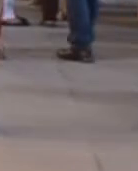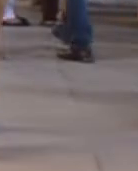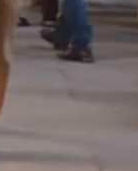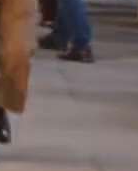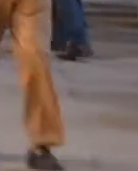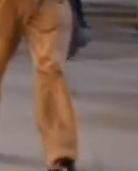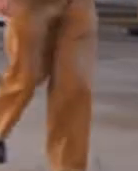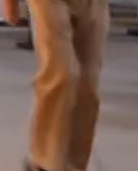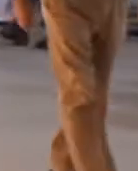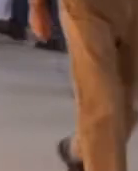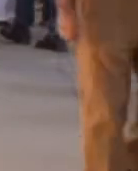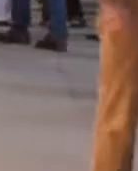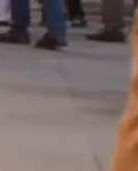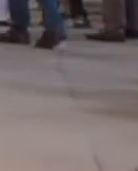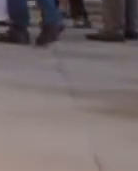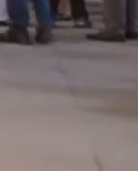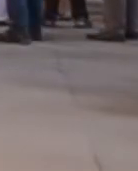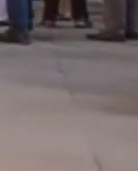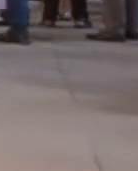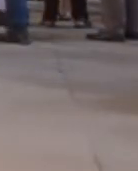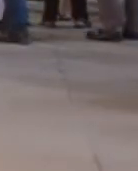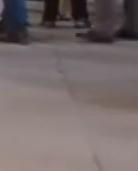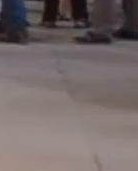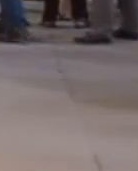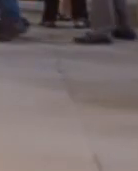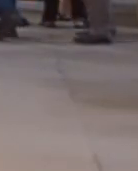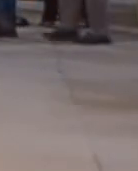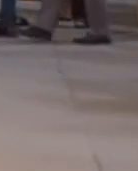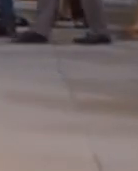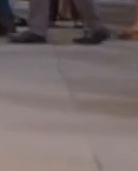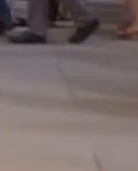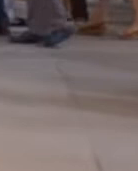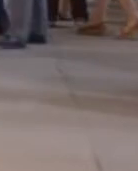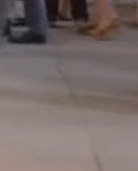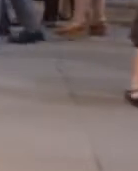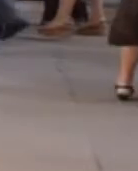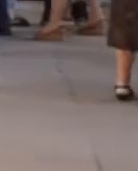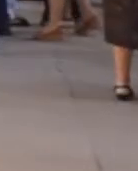concretizações que os papas do meu tempo, como escolheu, João Paulo II, o Bento